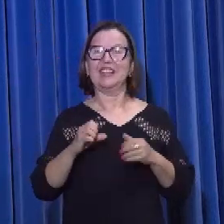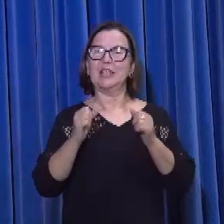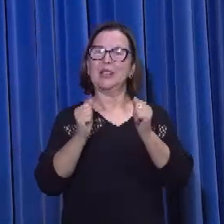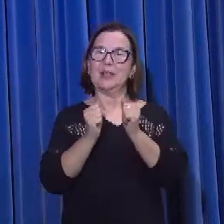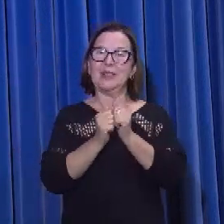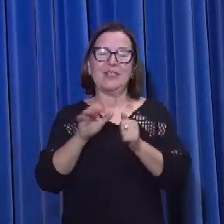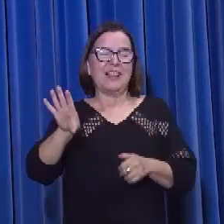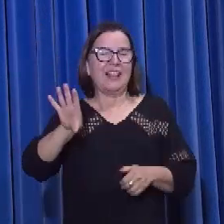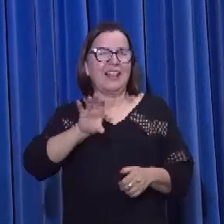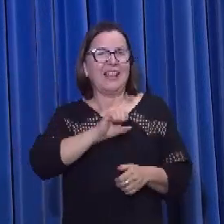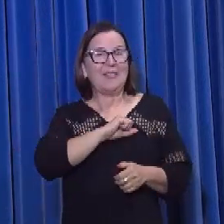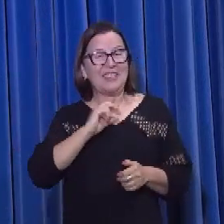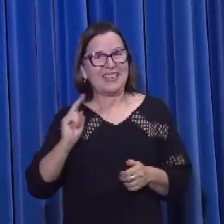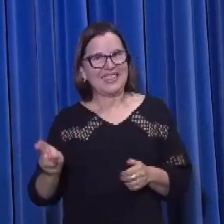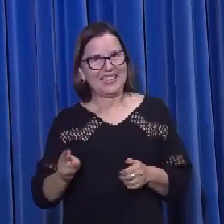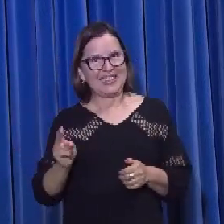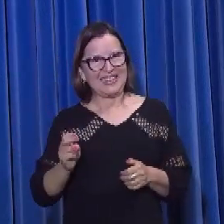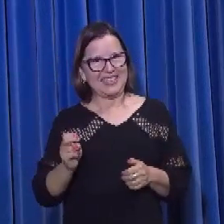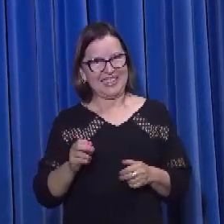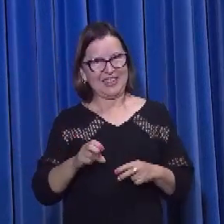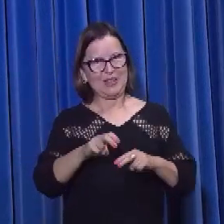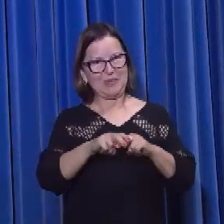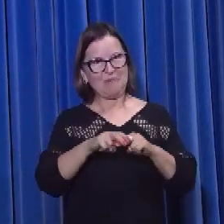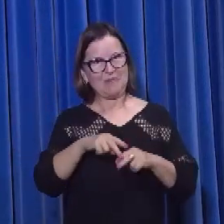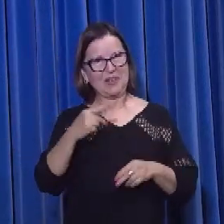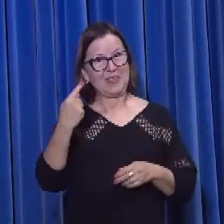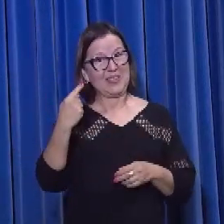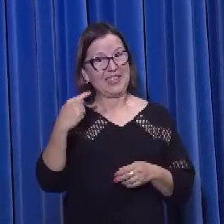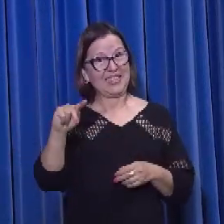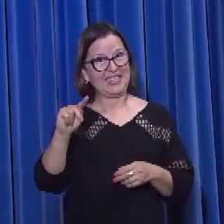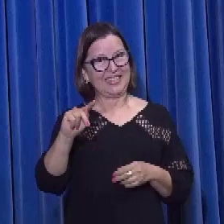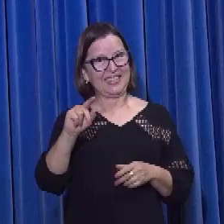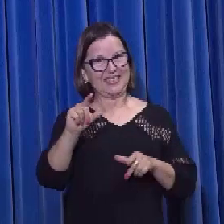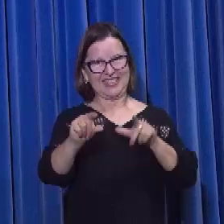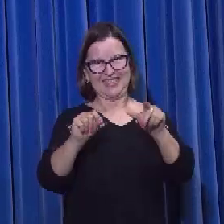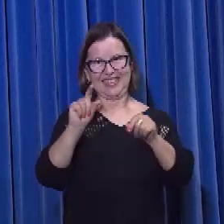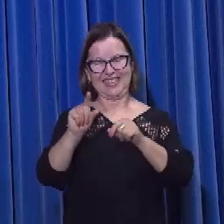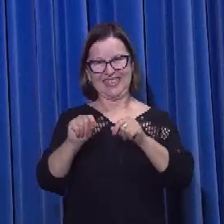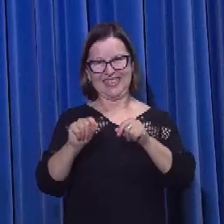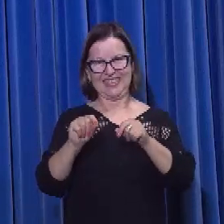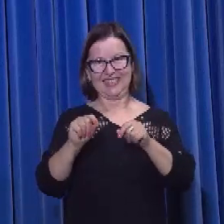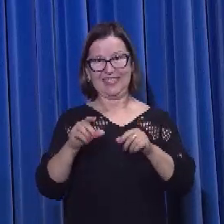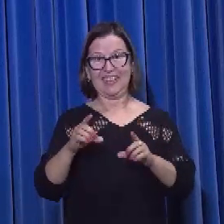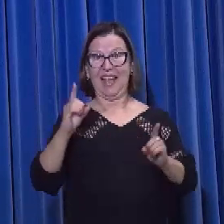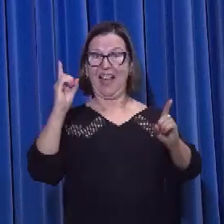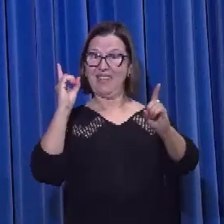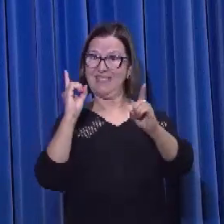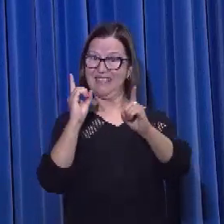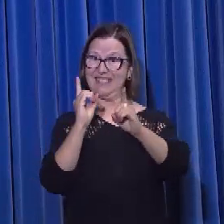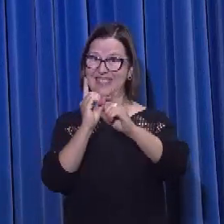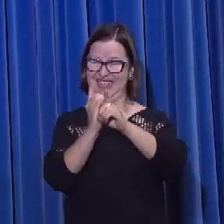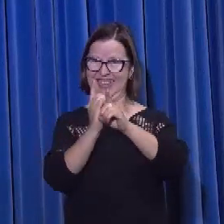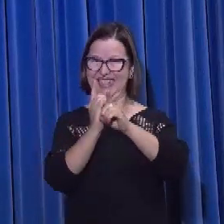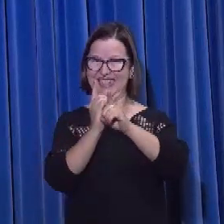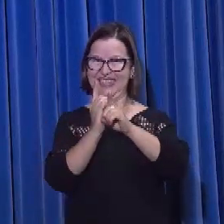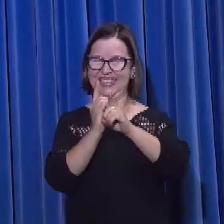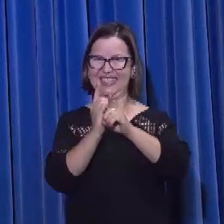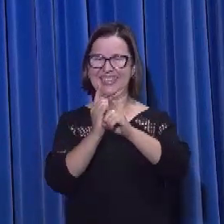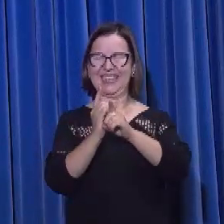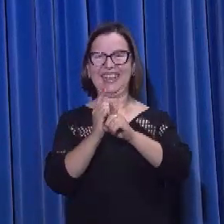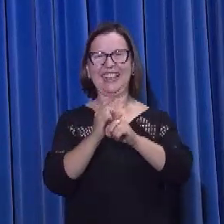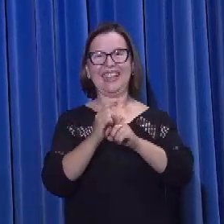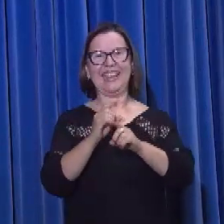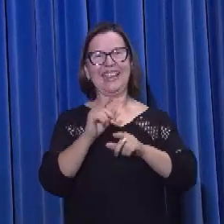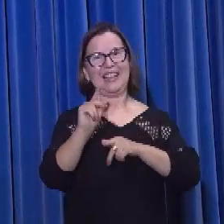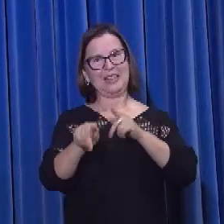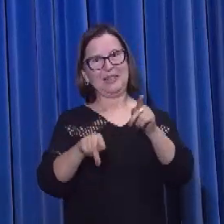seus eleitos, alcança o homem perdido, conduzindo a Cristo. Essa operação é chamada de